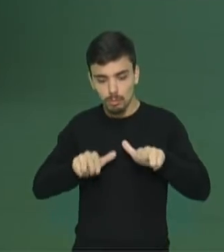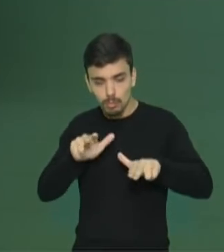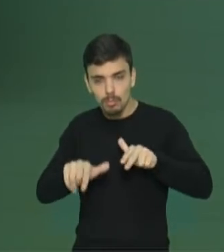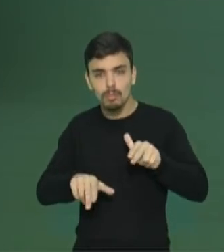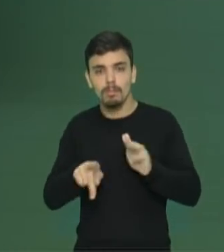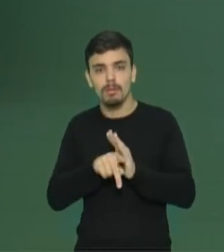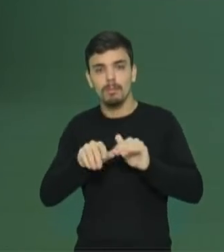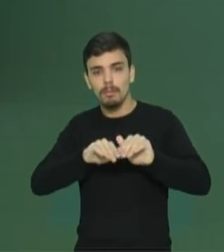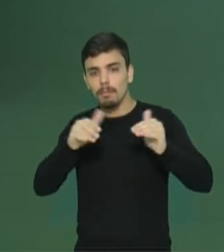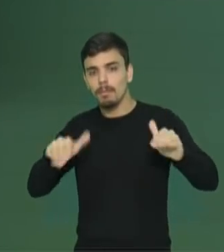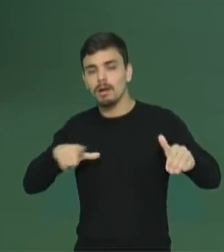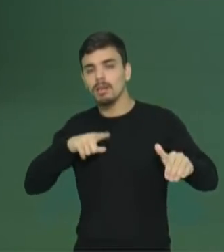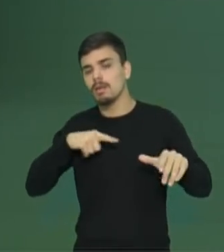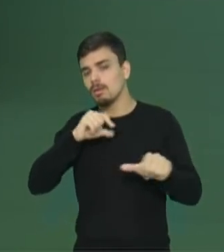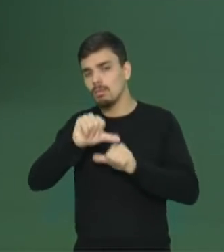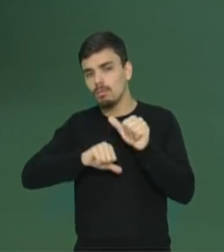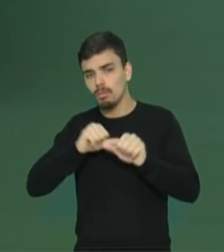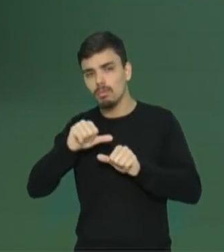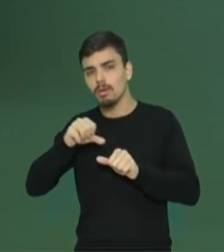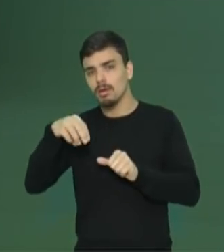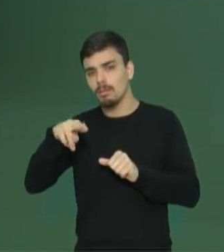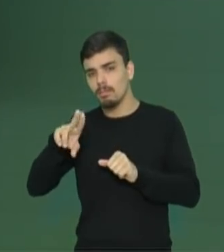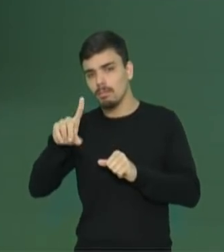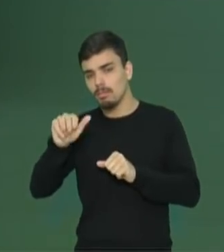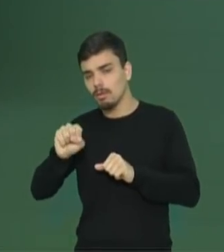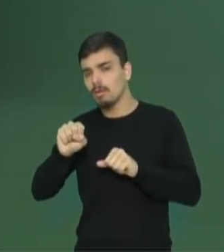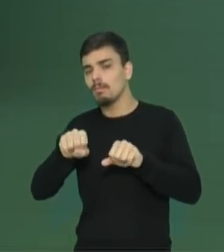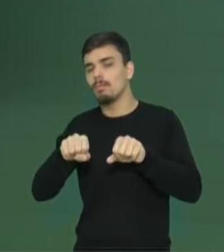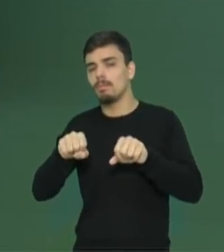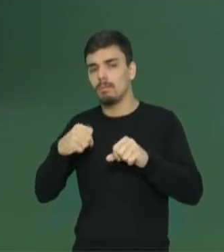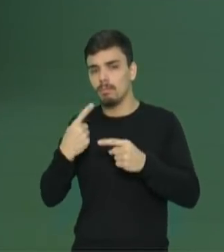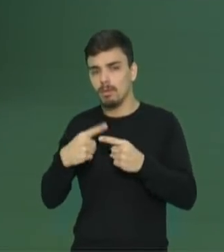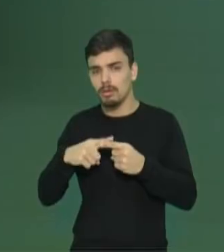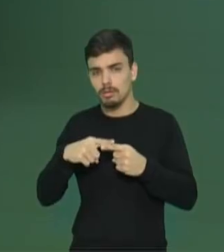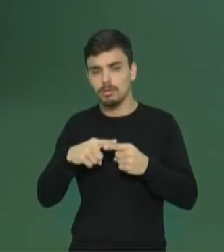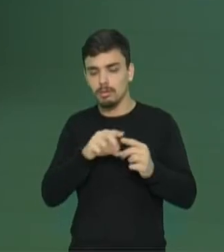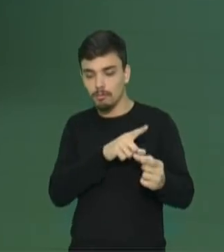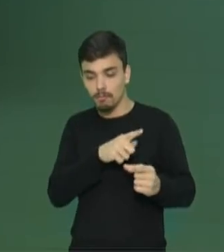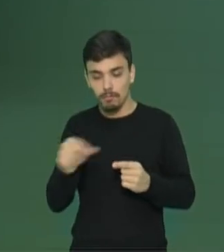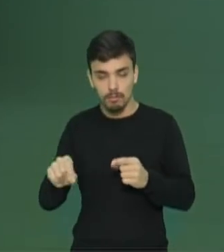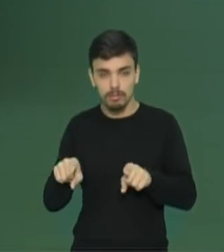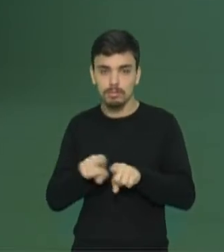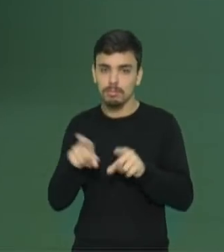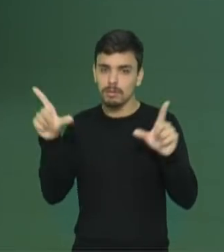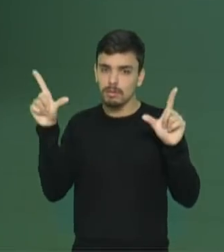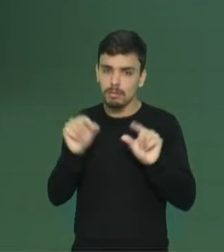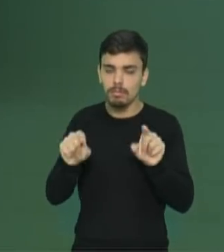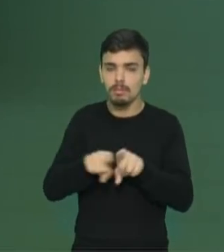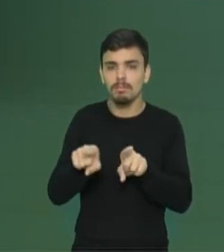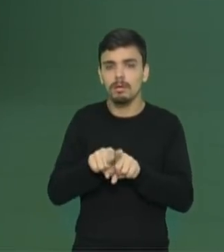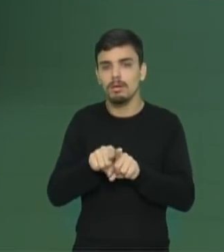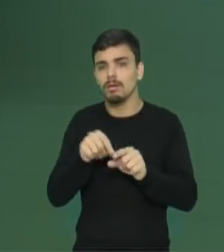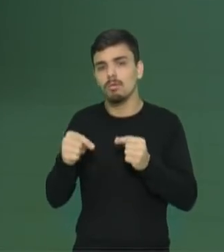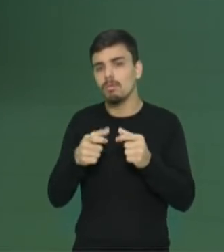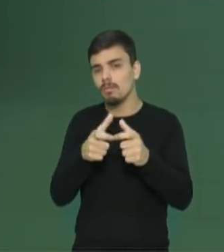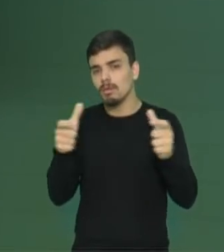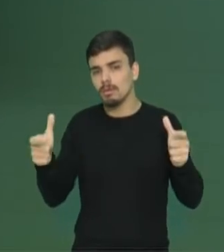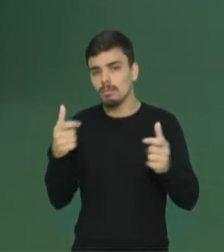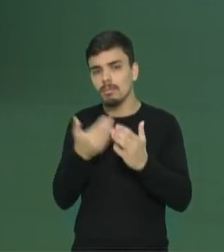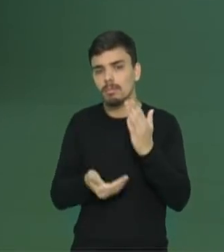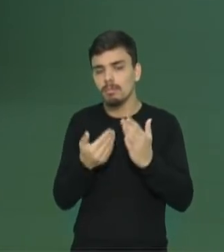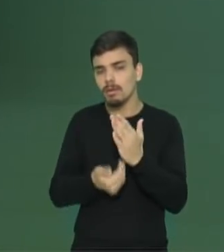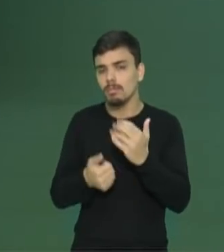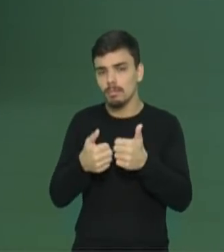marinho, ele faz mudas, porque ele deixa o esqueleto para o predador e ele foge. Claro que ele acaba diminuindo de tamanho nisso, né, porque ele perde